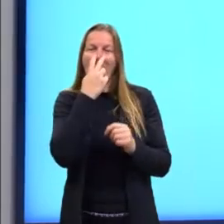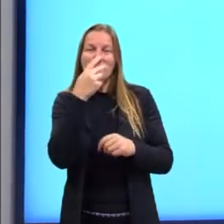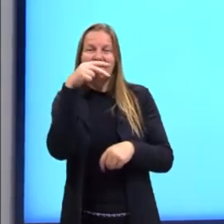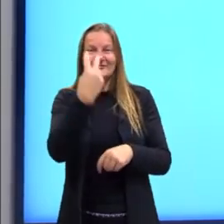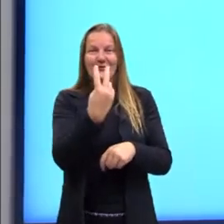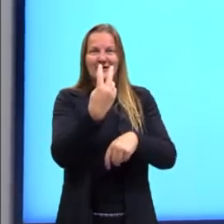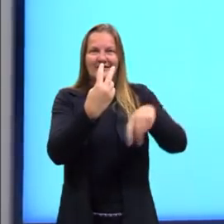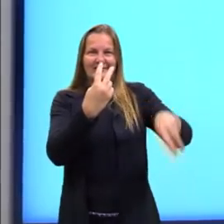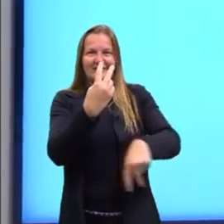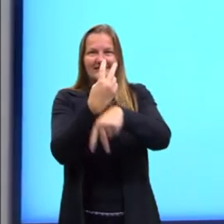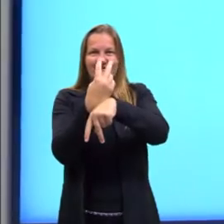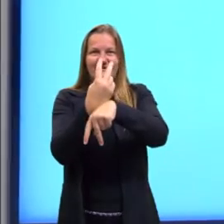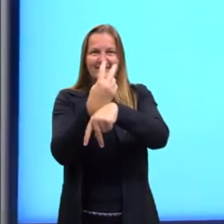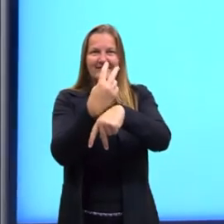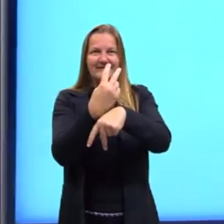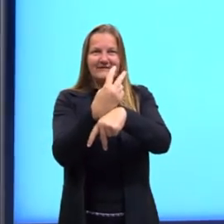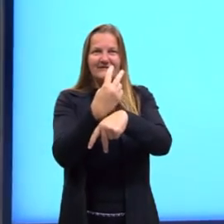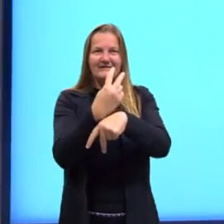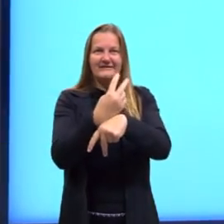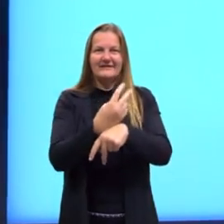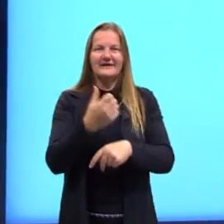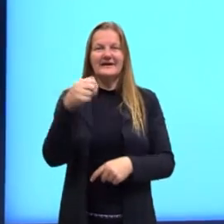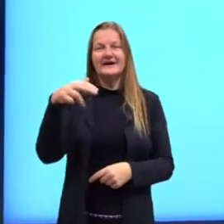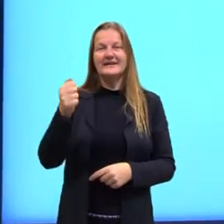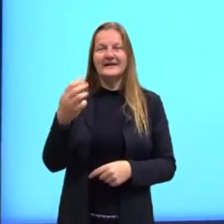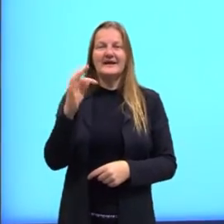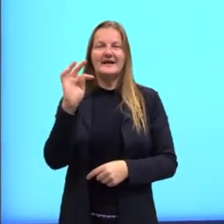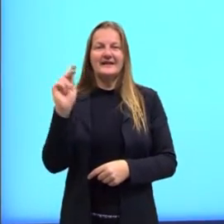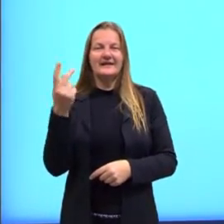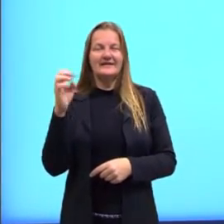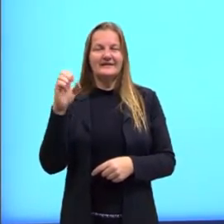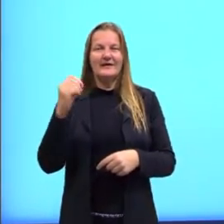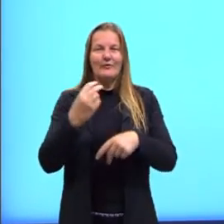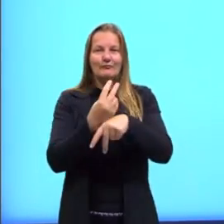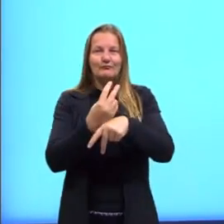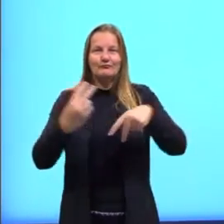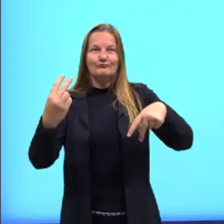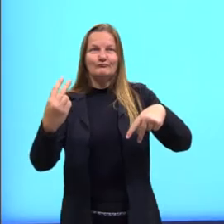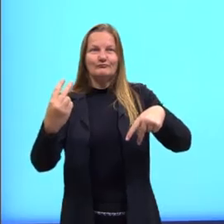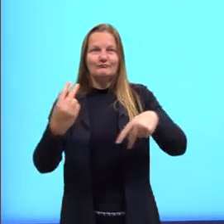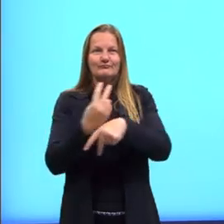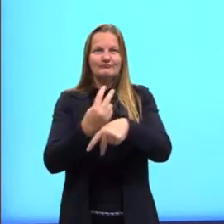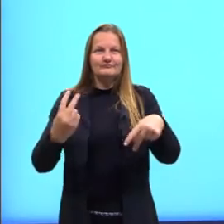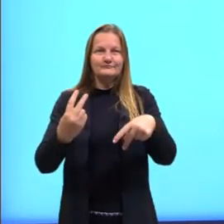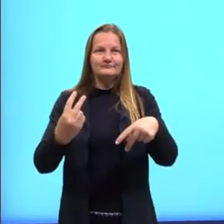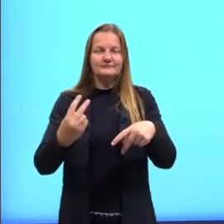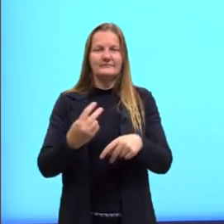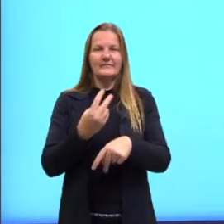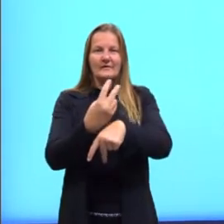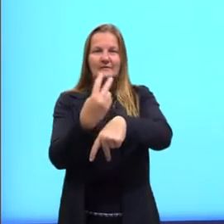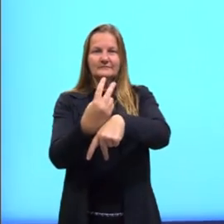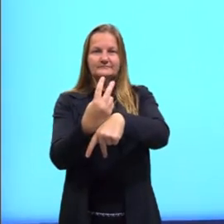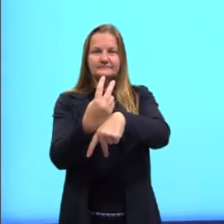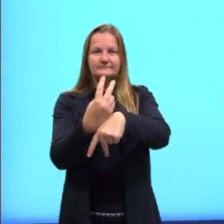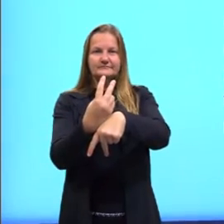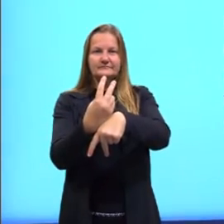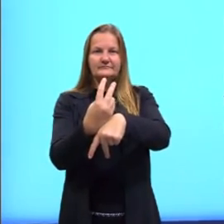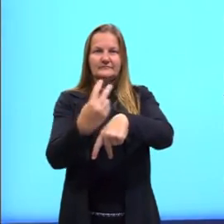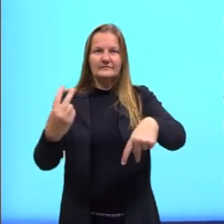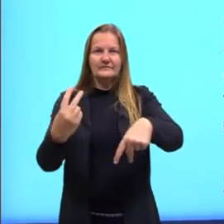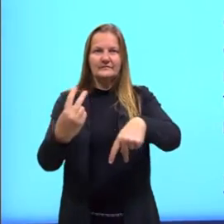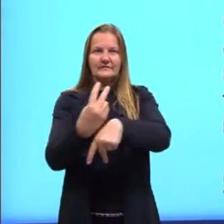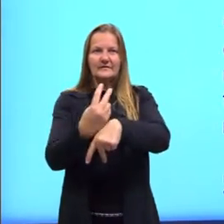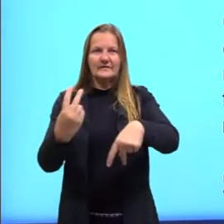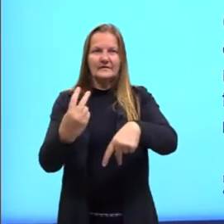Théo então a Anna e Hotel eles vão tentar separar aqui os cromossomos a